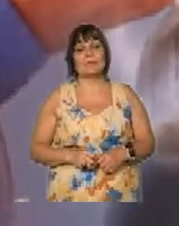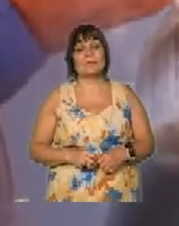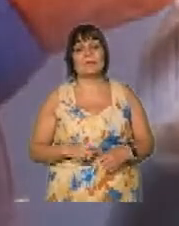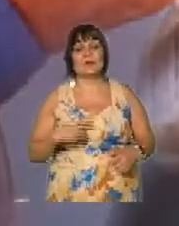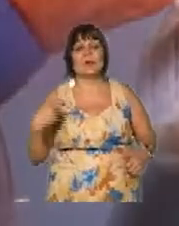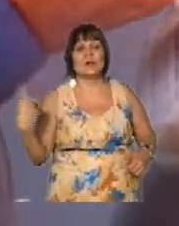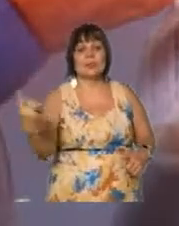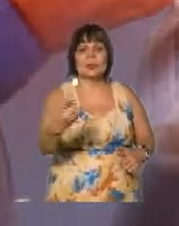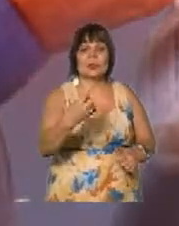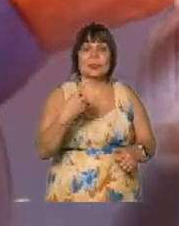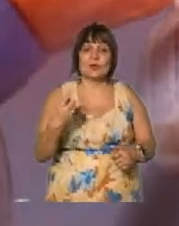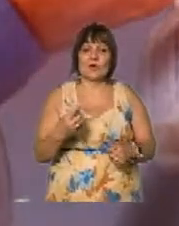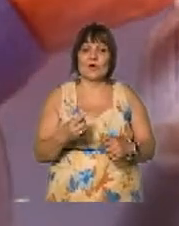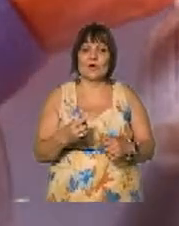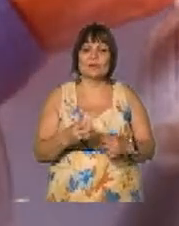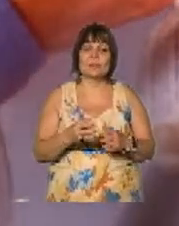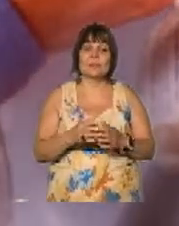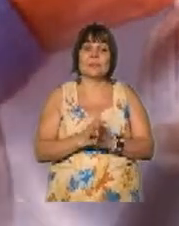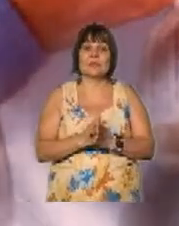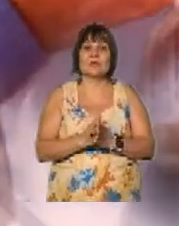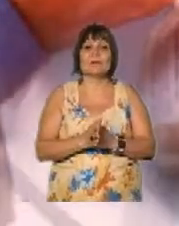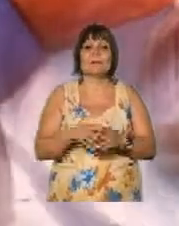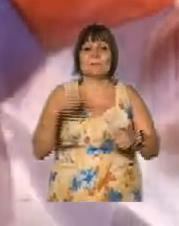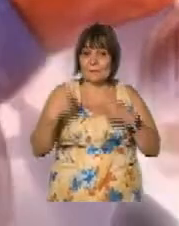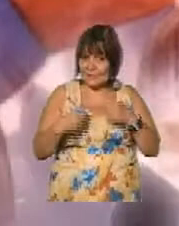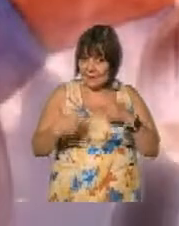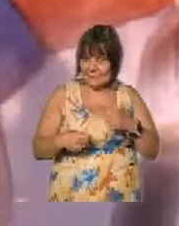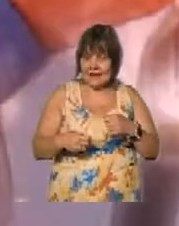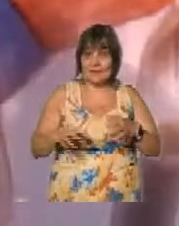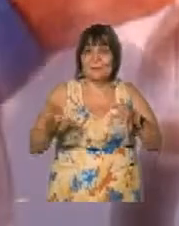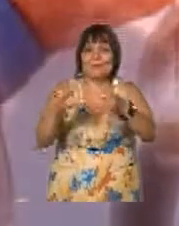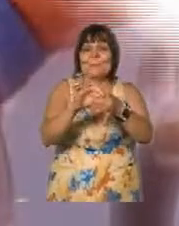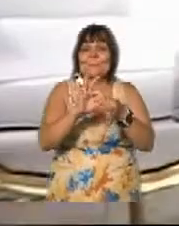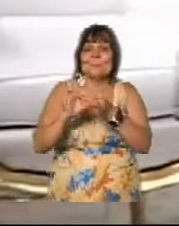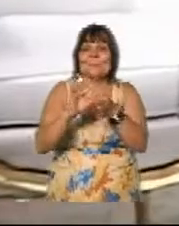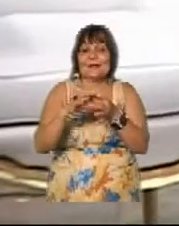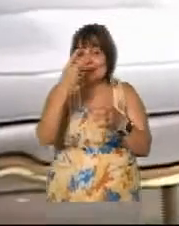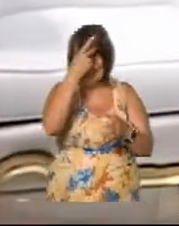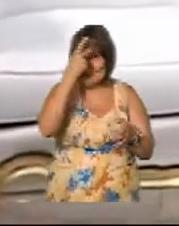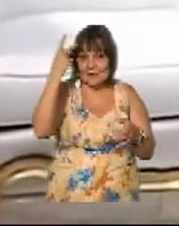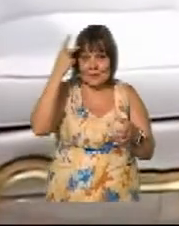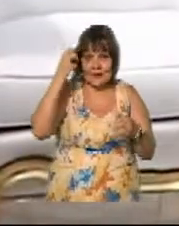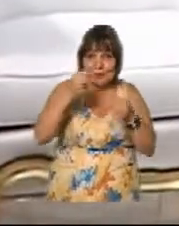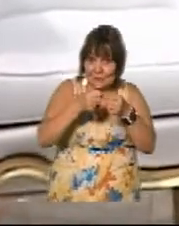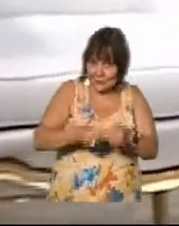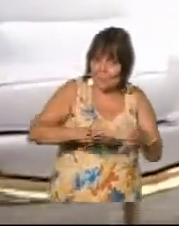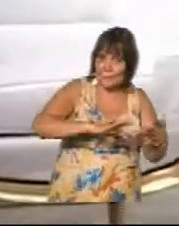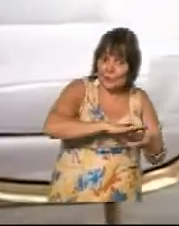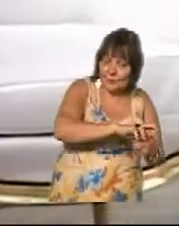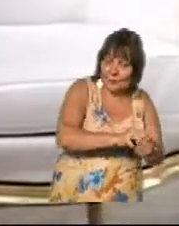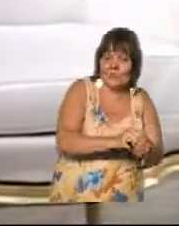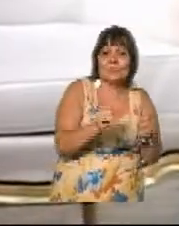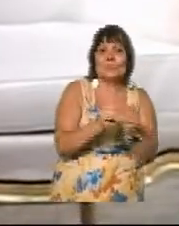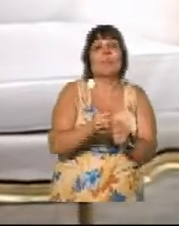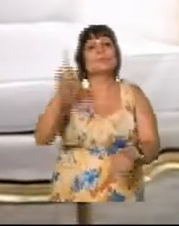intermédio, nós vos rogamos que vos reconcilieis com Deus. Pastor, explique com detalhes o que é